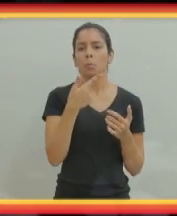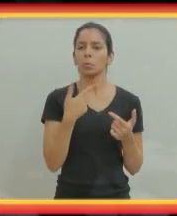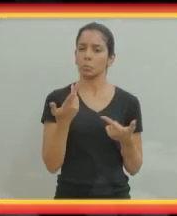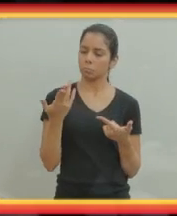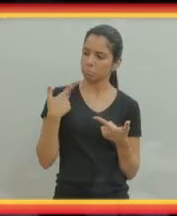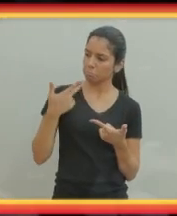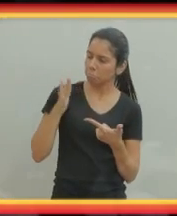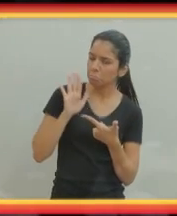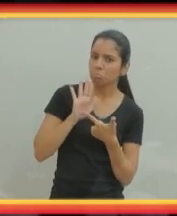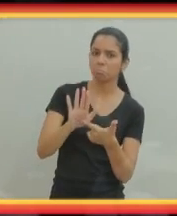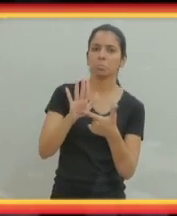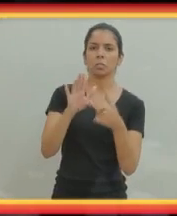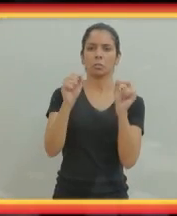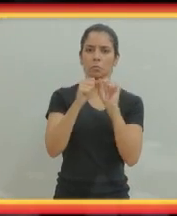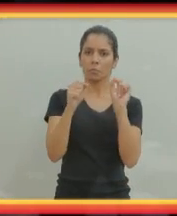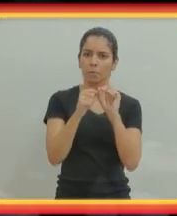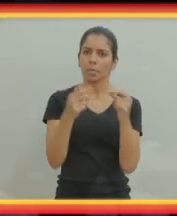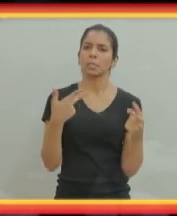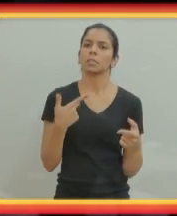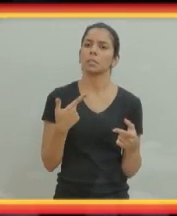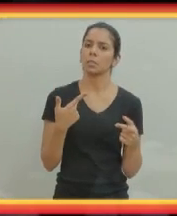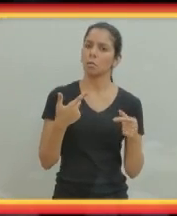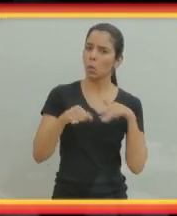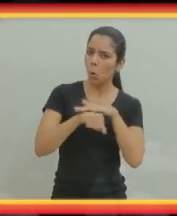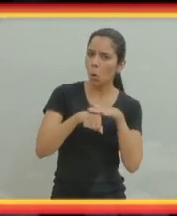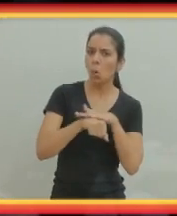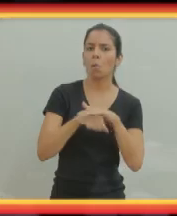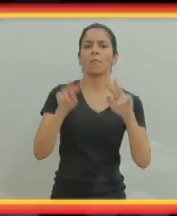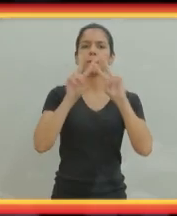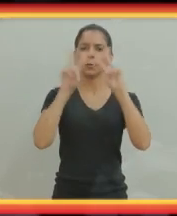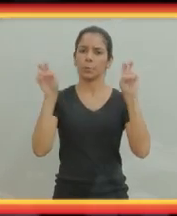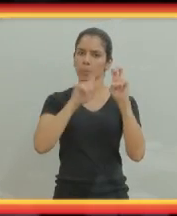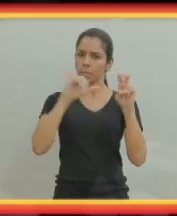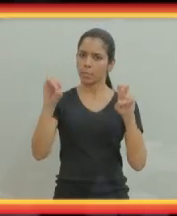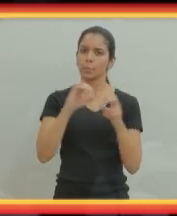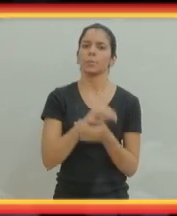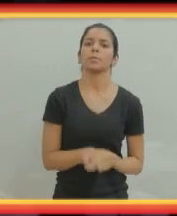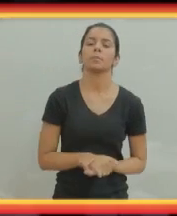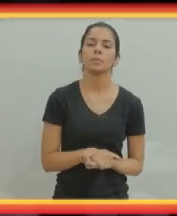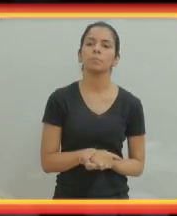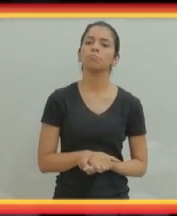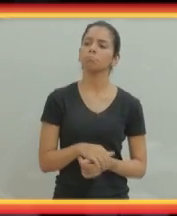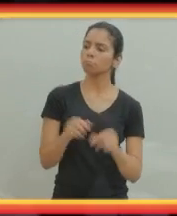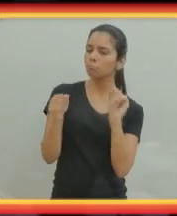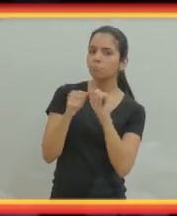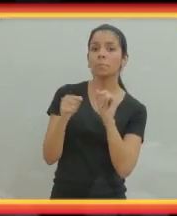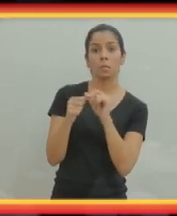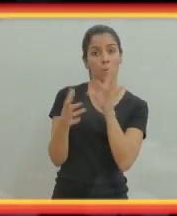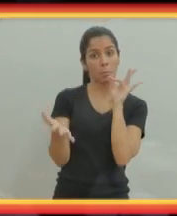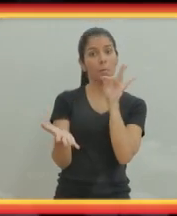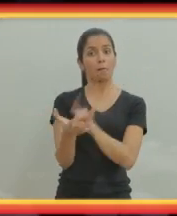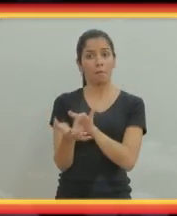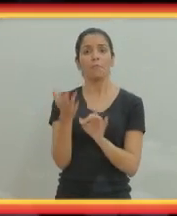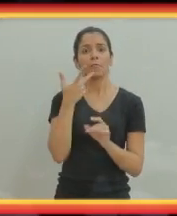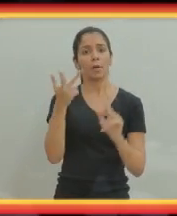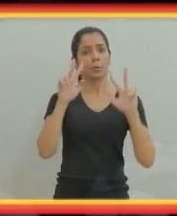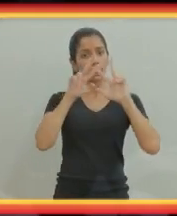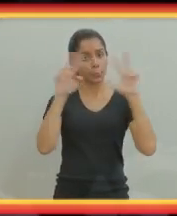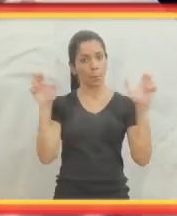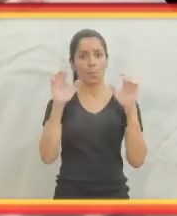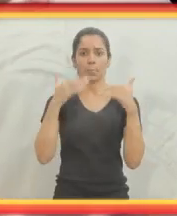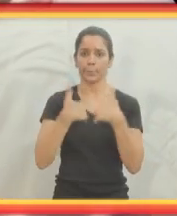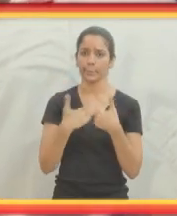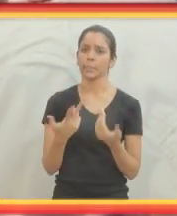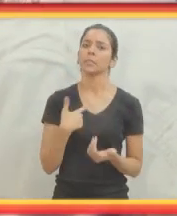nesse sentido de produzir, que se converse sobre isso. Produzir uma realidade que se fale sobre